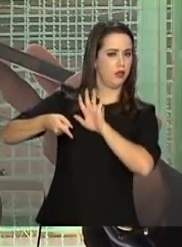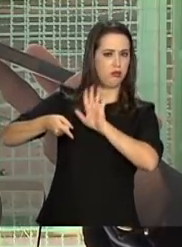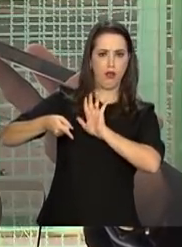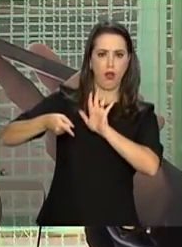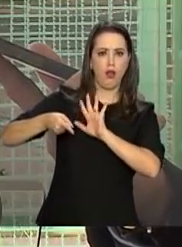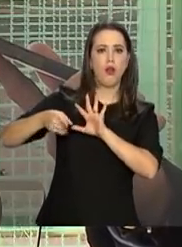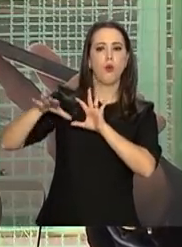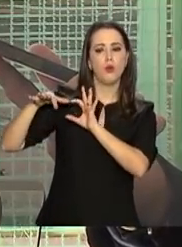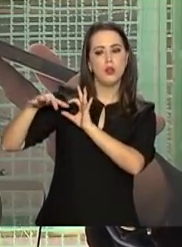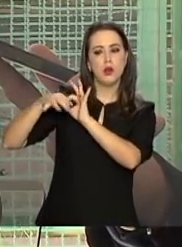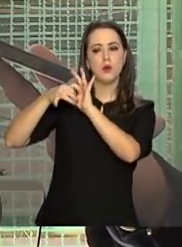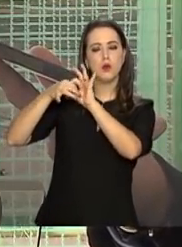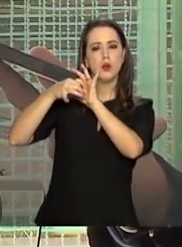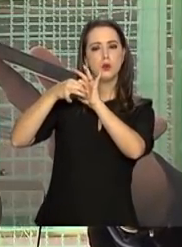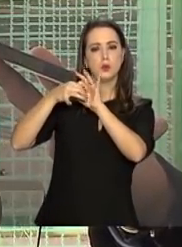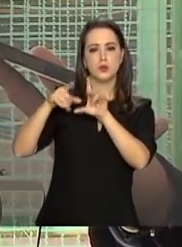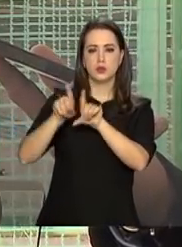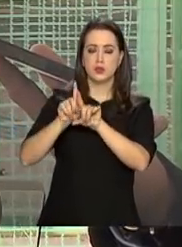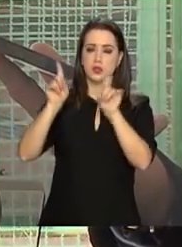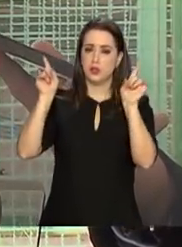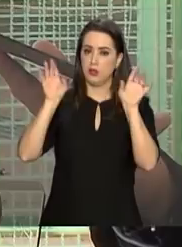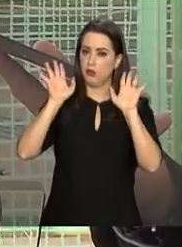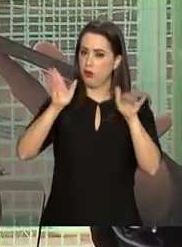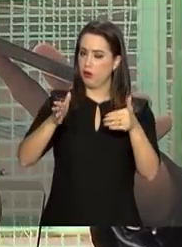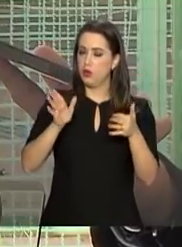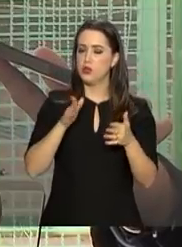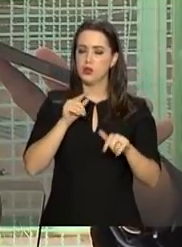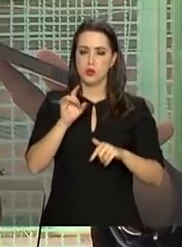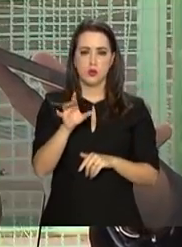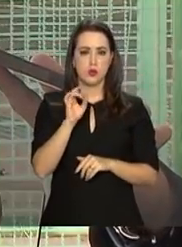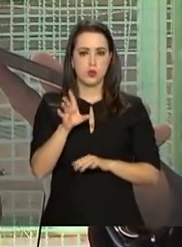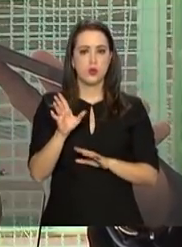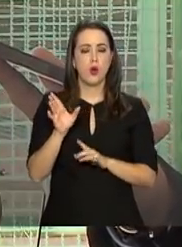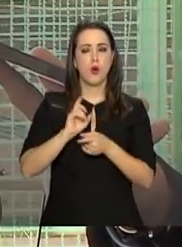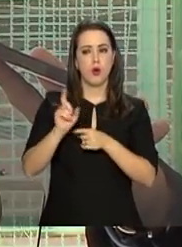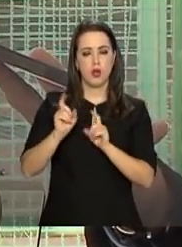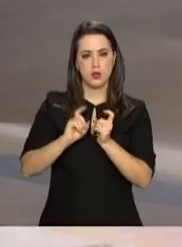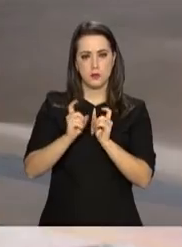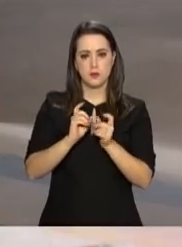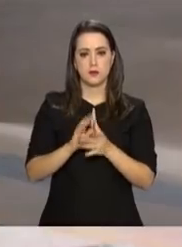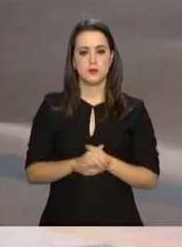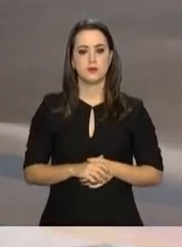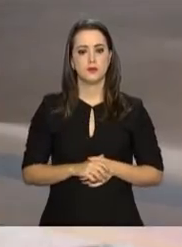comando do Ministério da Justiça mas apenas uma atividade aí de